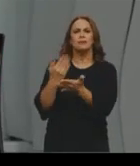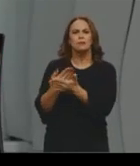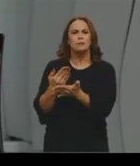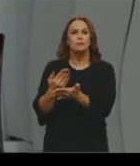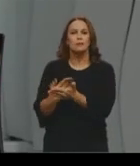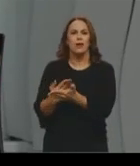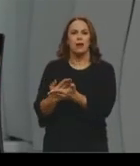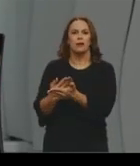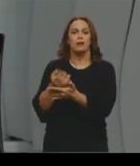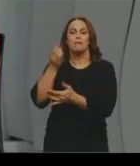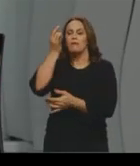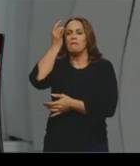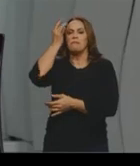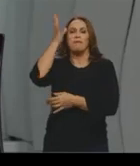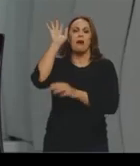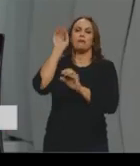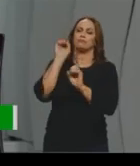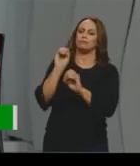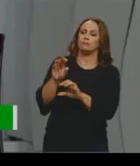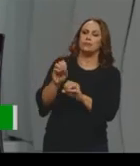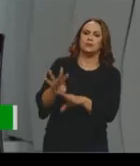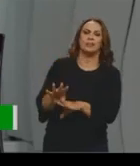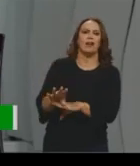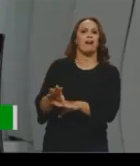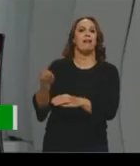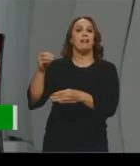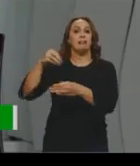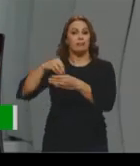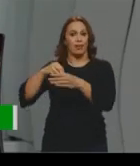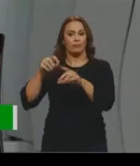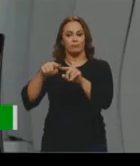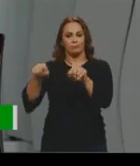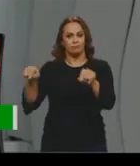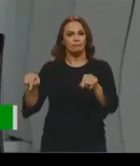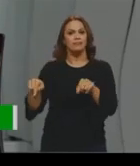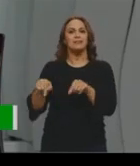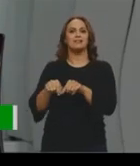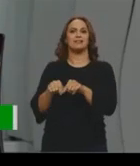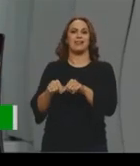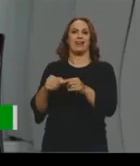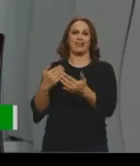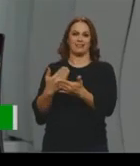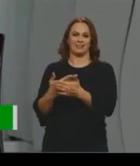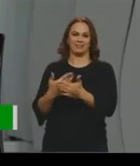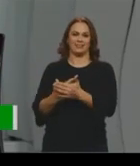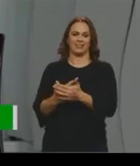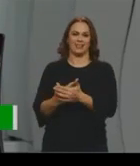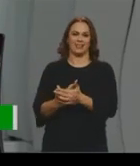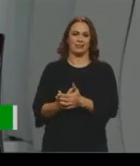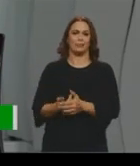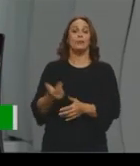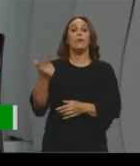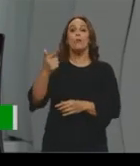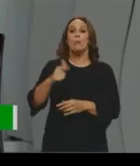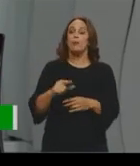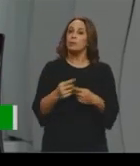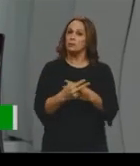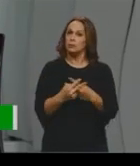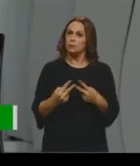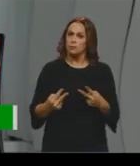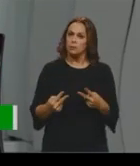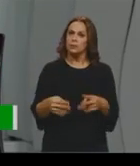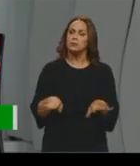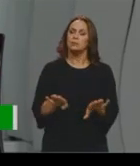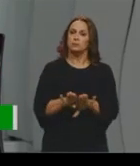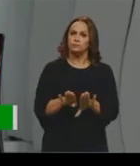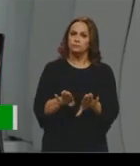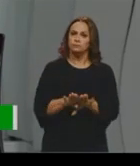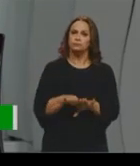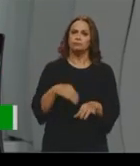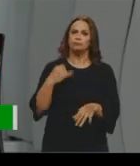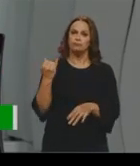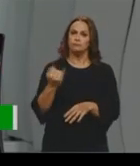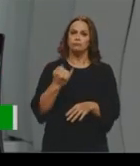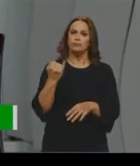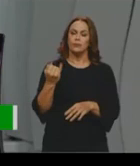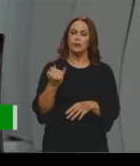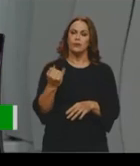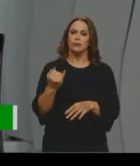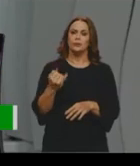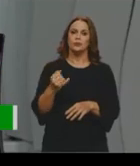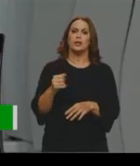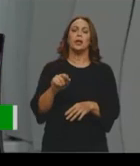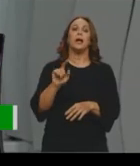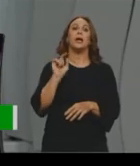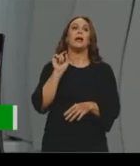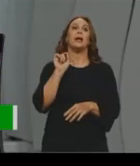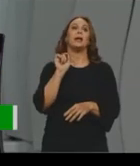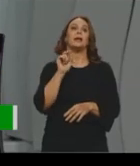esse assunto, né, em sala de aula, para a gente poder aprender mais. Uma outra situação que a gente sempre associa é que a gente tem uma